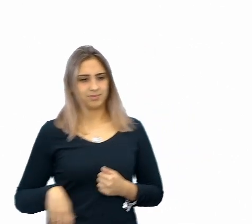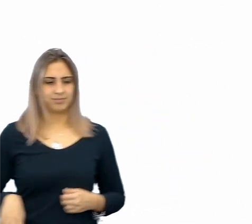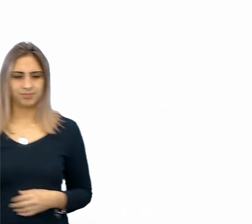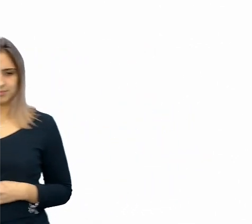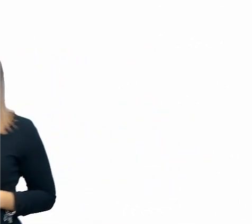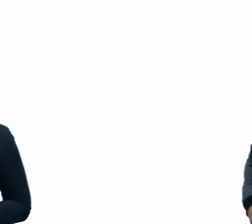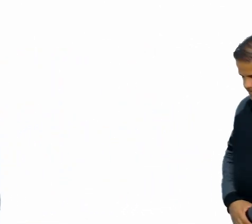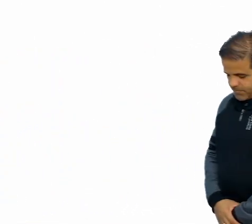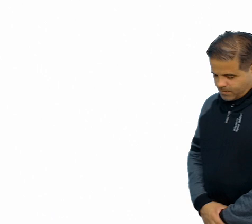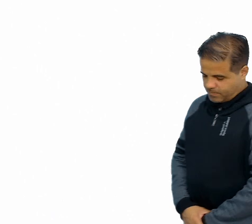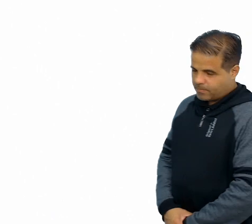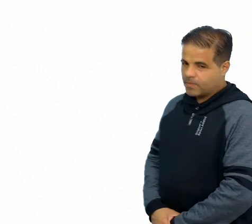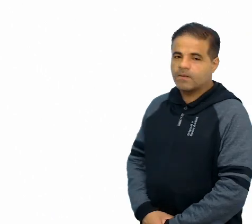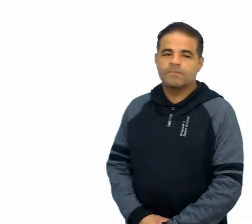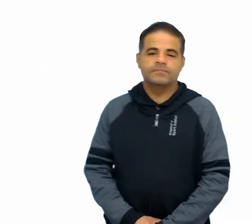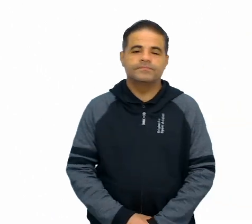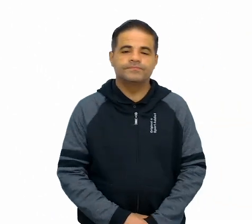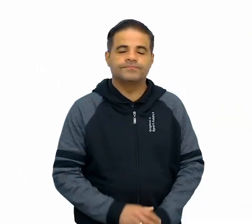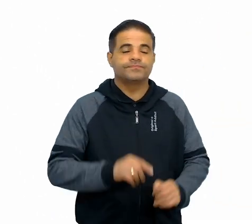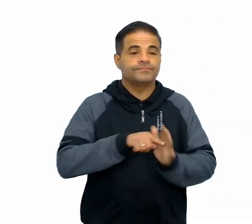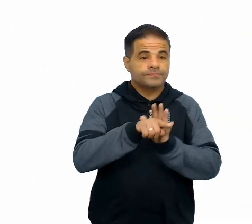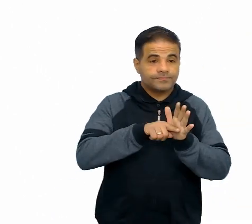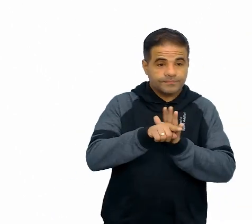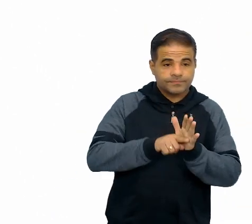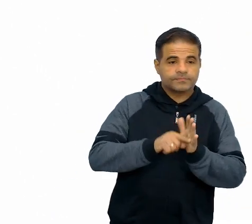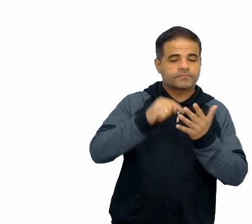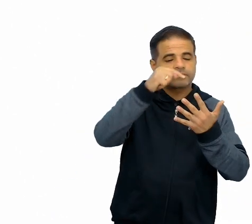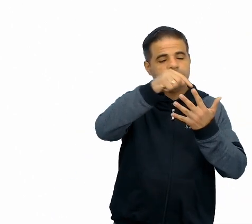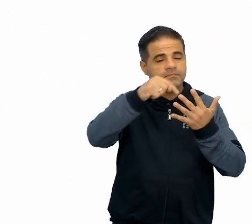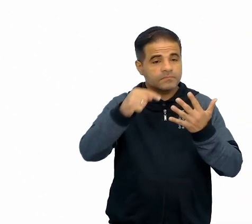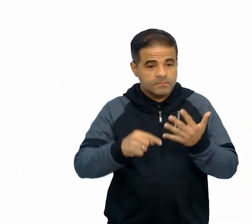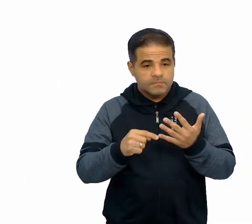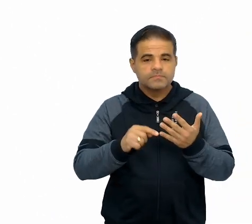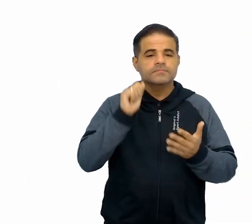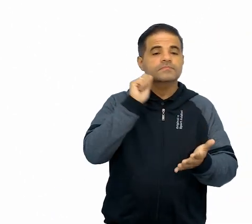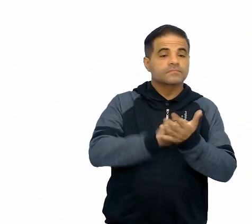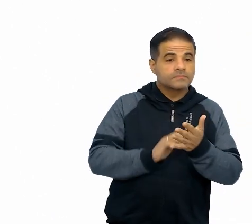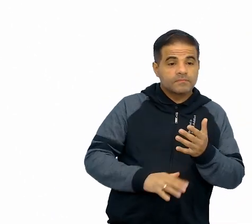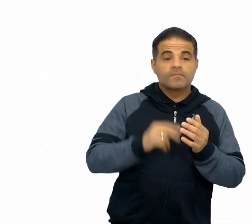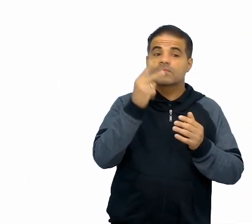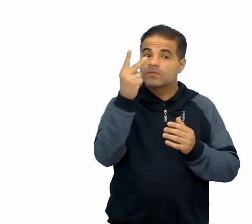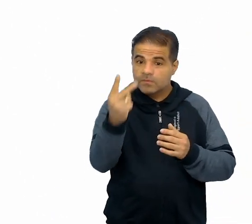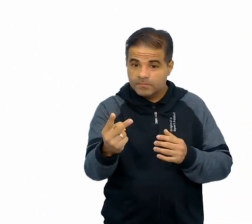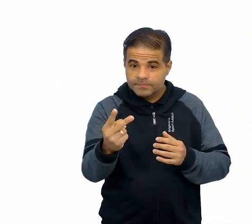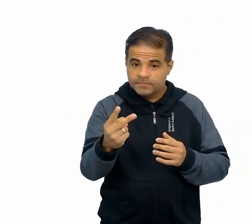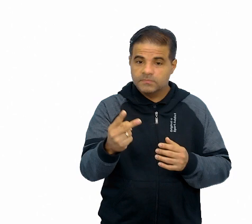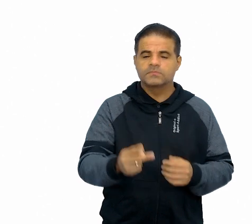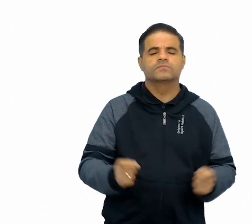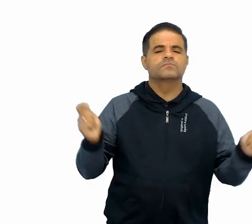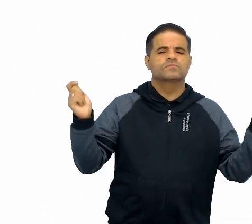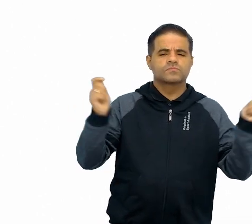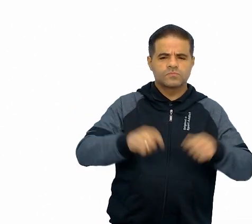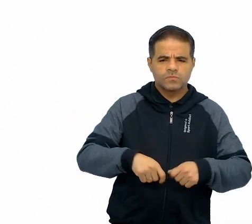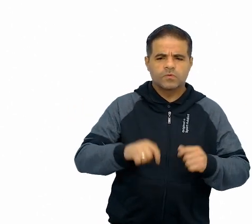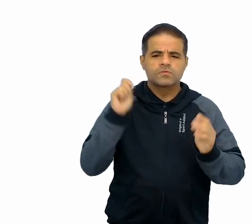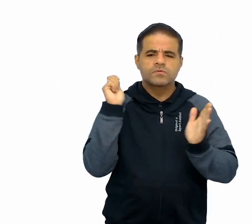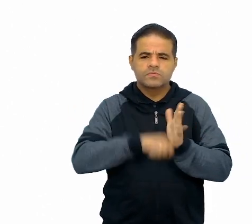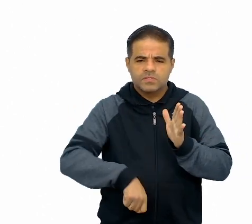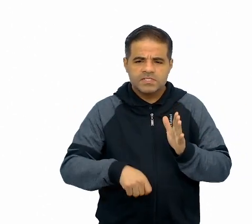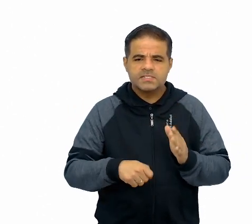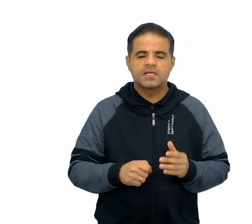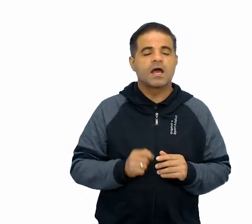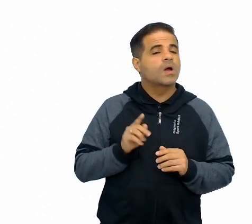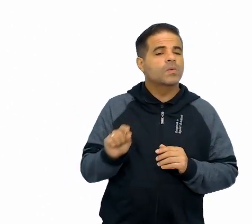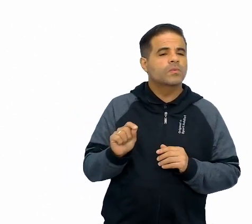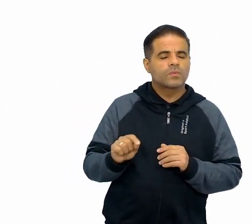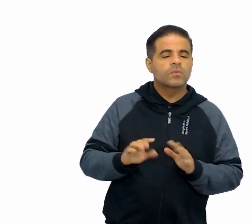análise dessas cantigas para que na atividade 2 possam registrar